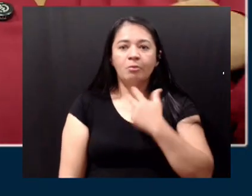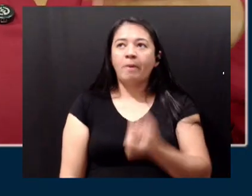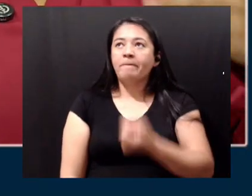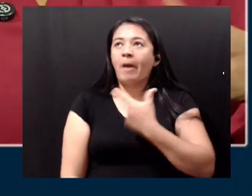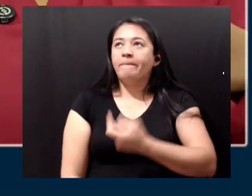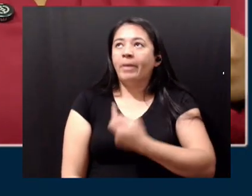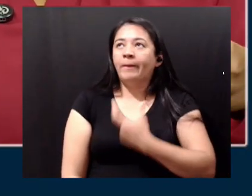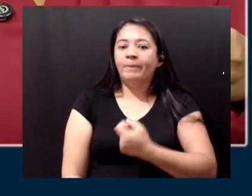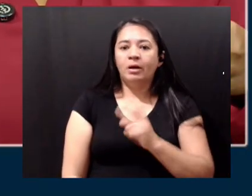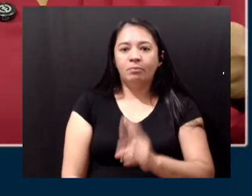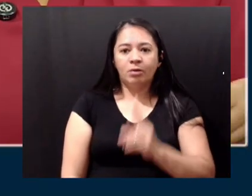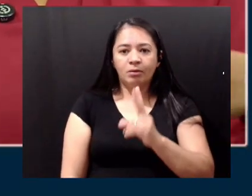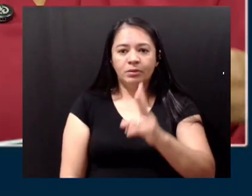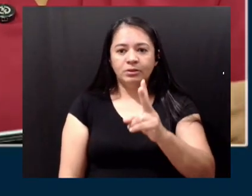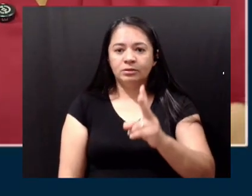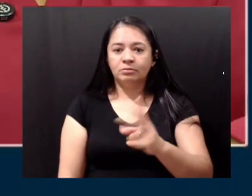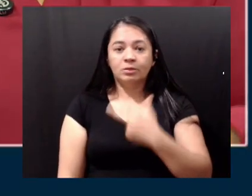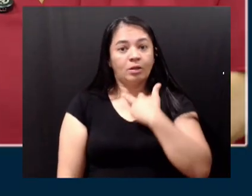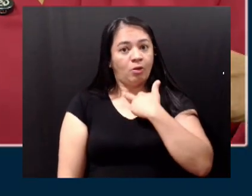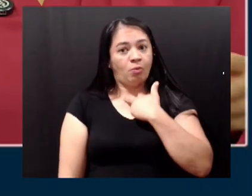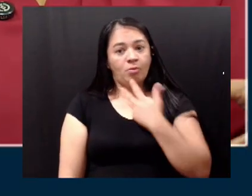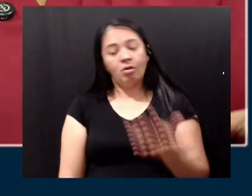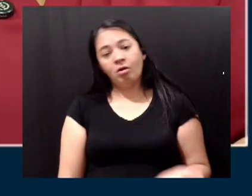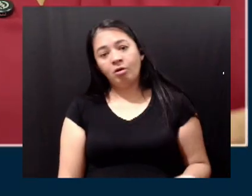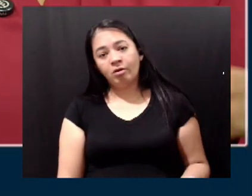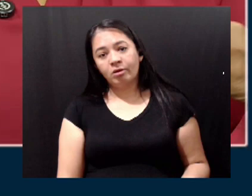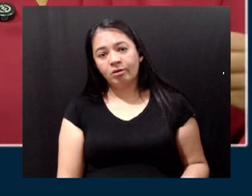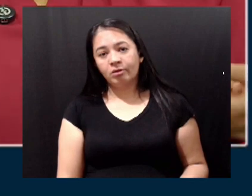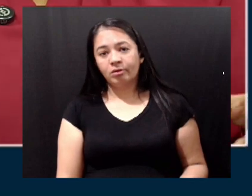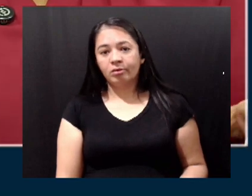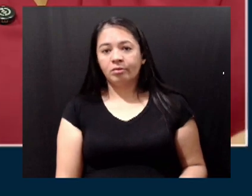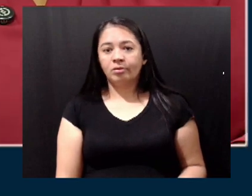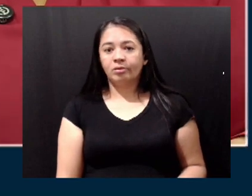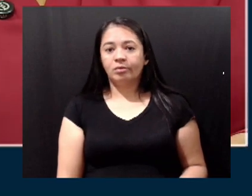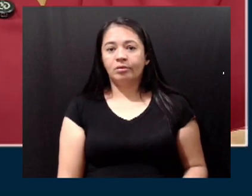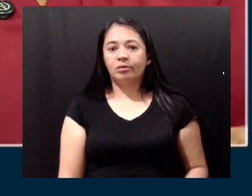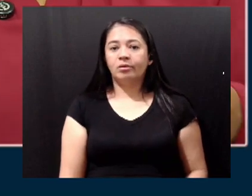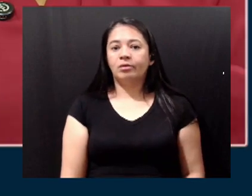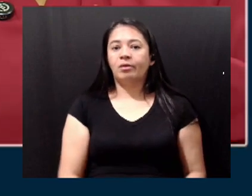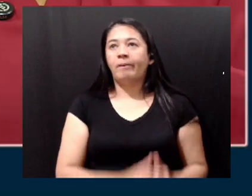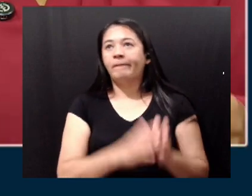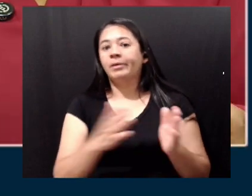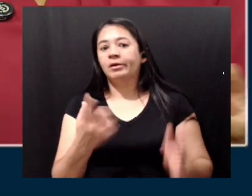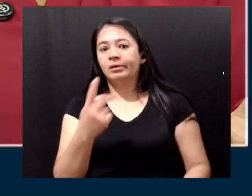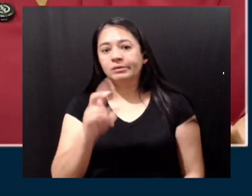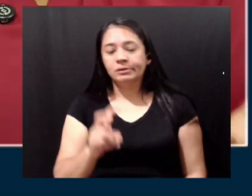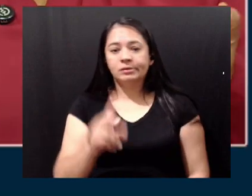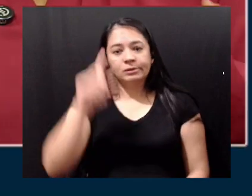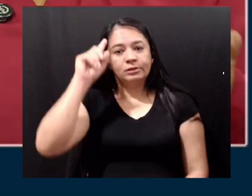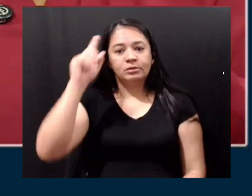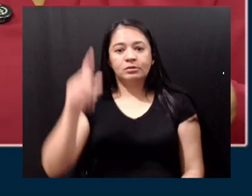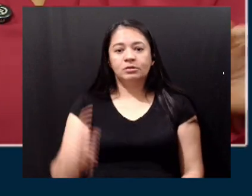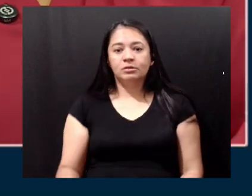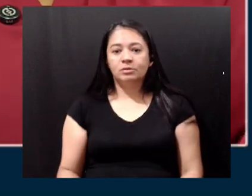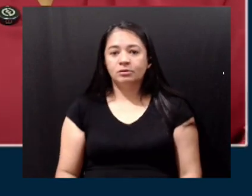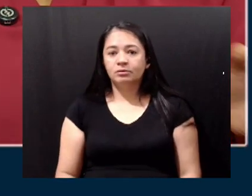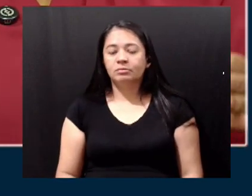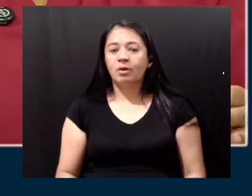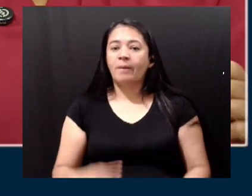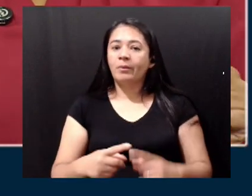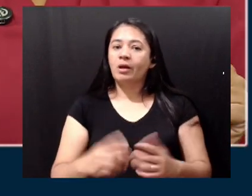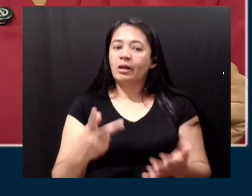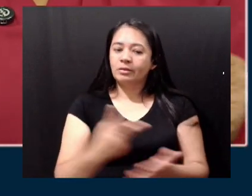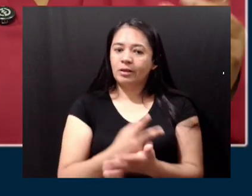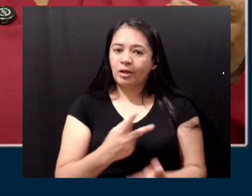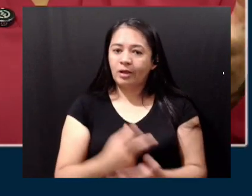não pode ficar tomando um remedinho analgésico aí por 15 dias, uma semana, né, na sequência, porque tem algo errado. Se você tomou,